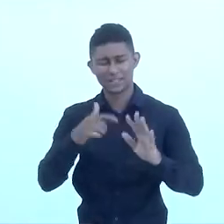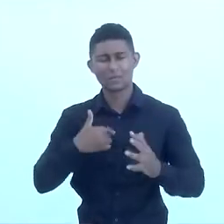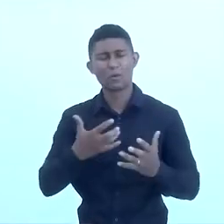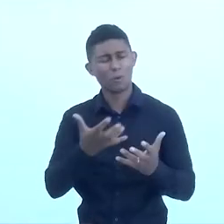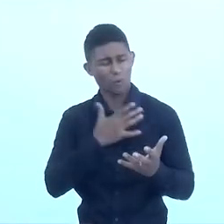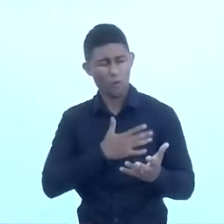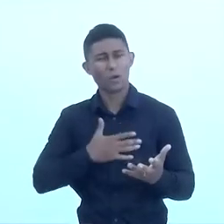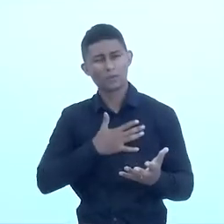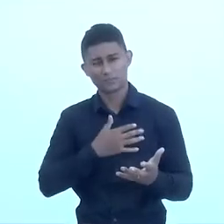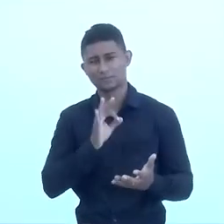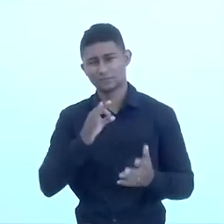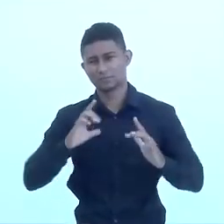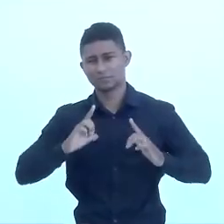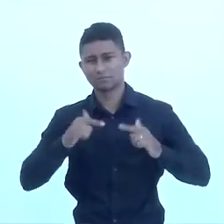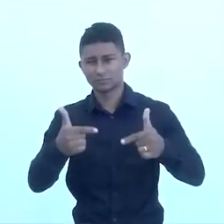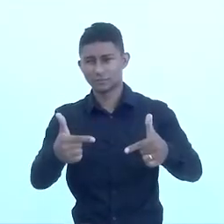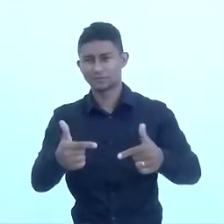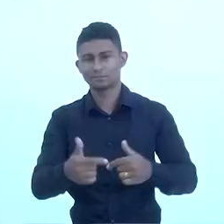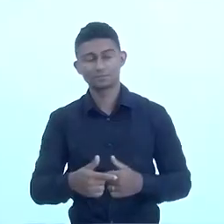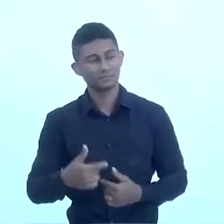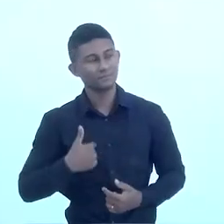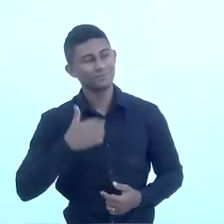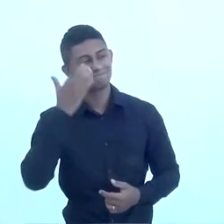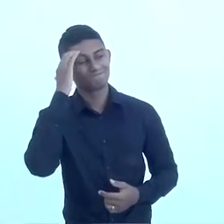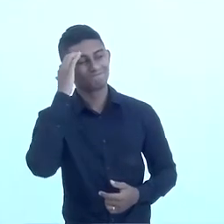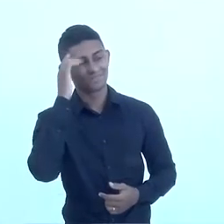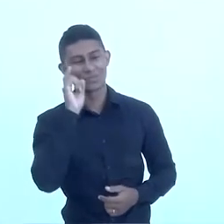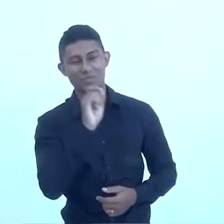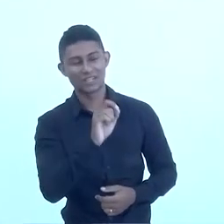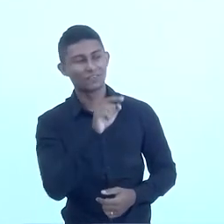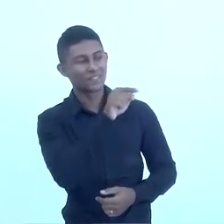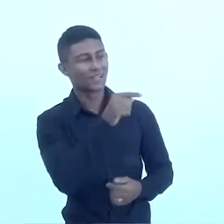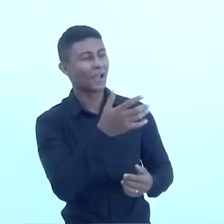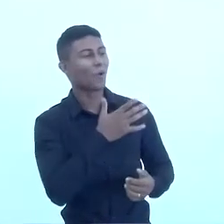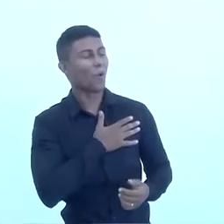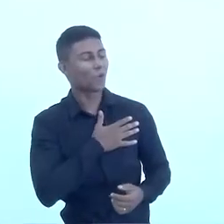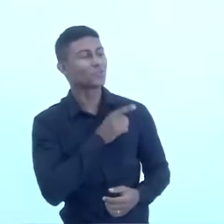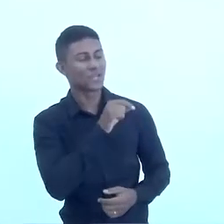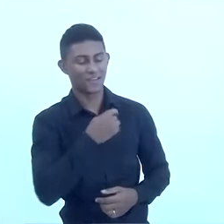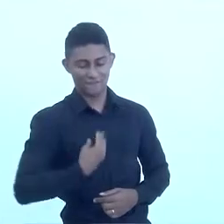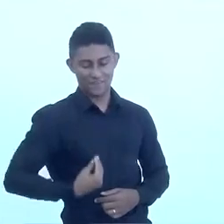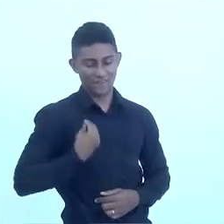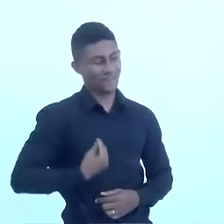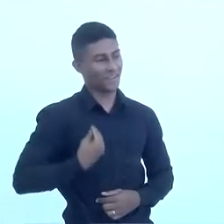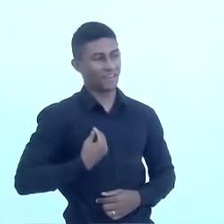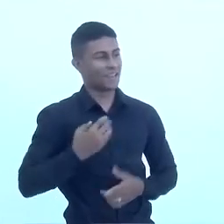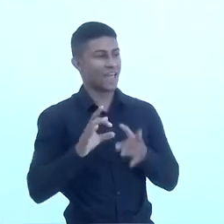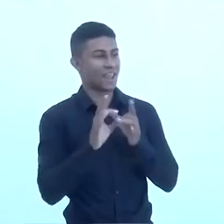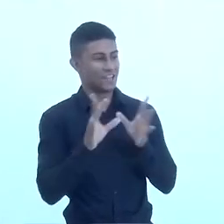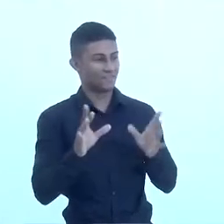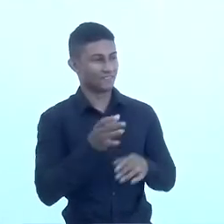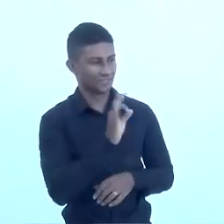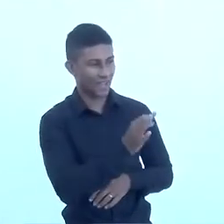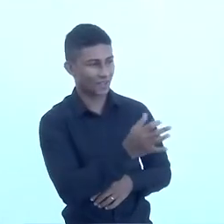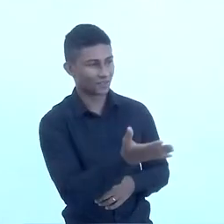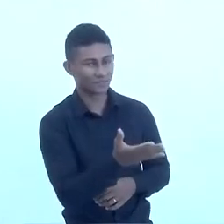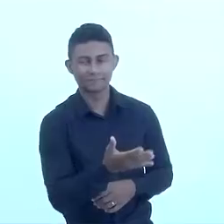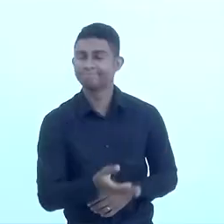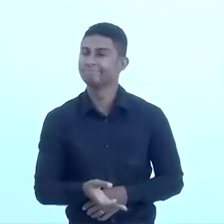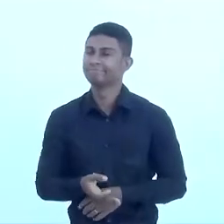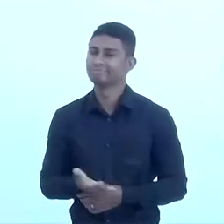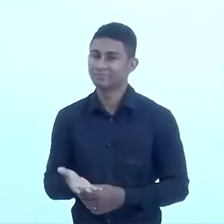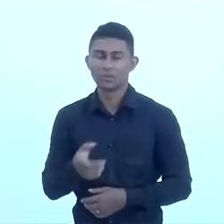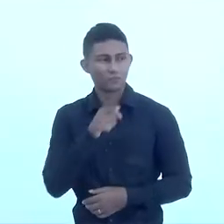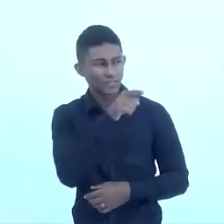não me arrepender de não ter feito as coisas. Eu estou traduzindo aqui que o seu lema de vida é viver. E